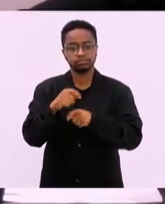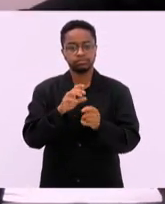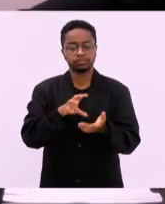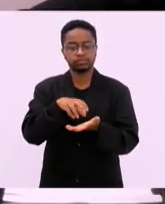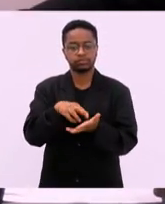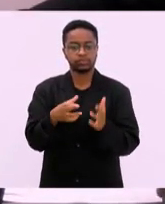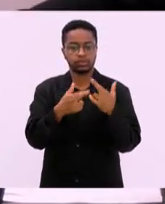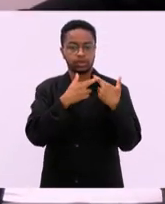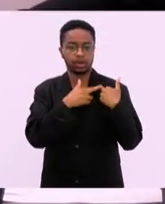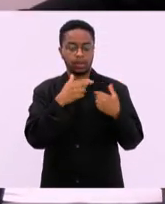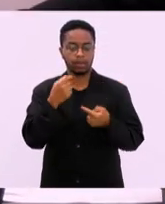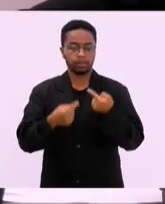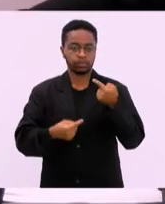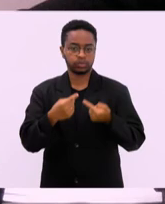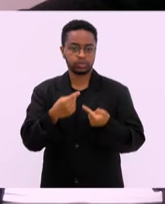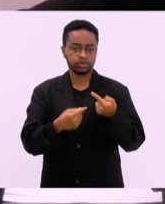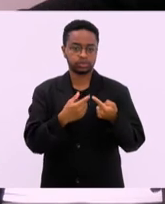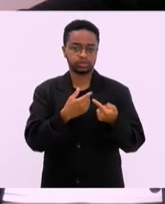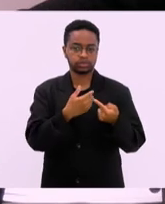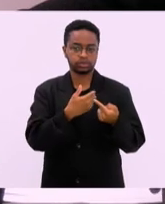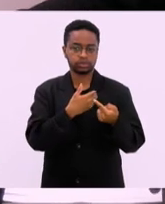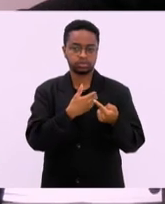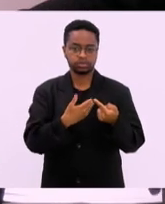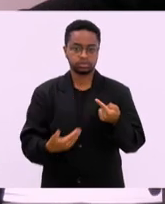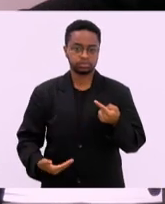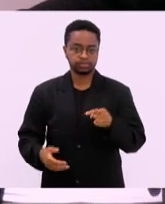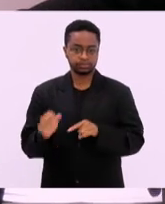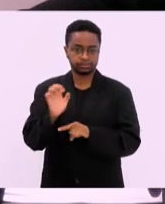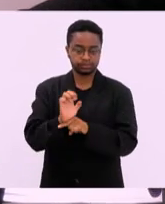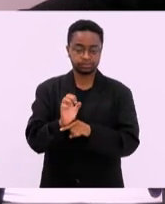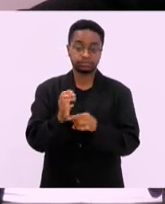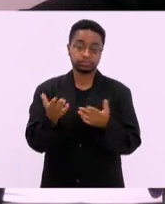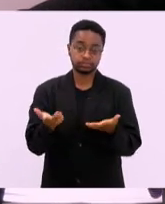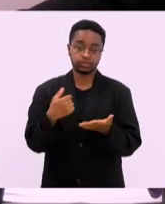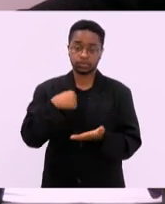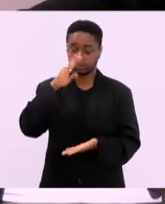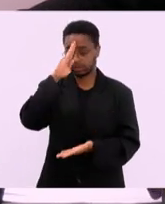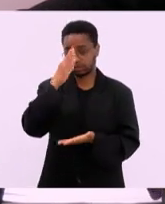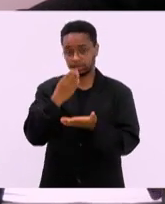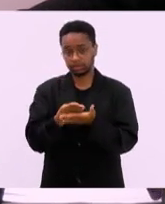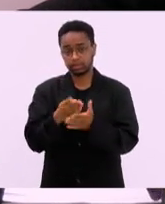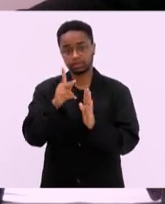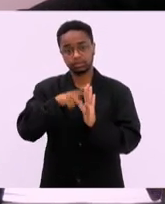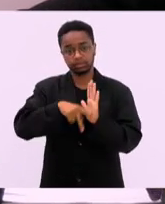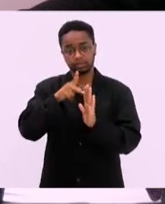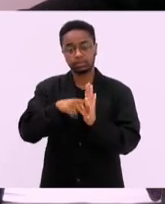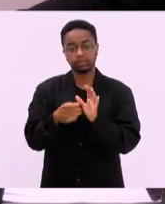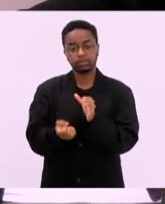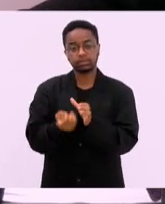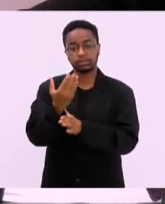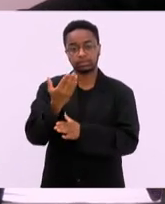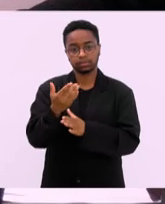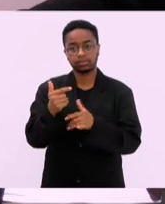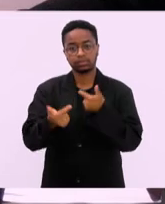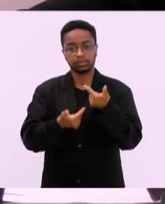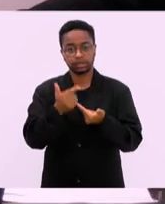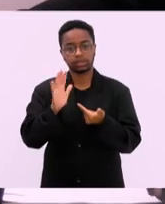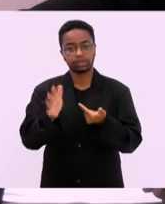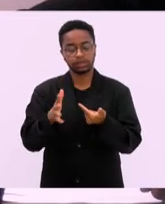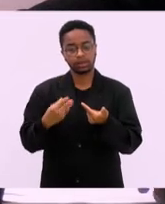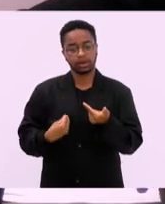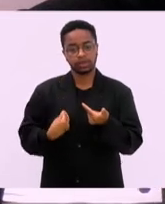política educacional do Estado do Rio de Janeiro. Então, eu entendi que era um projeto implementando um serviço que já